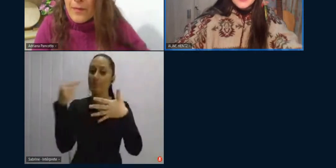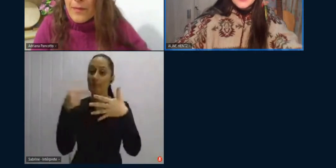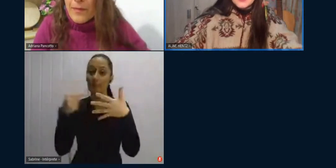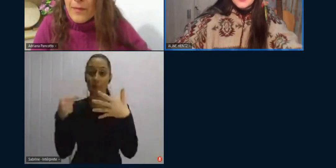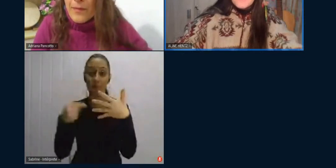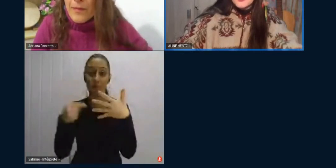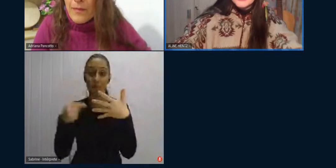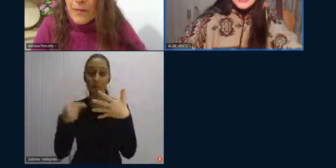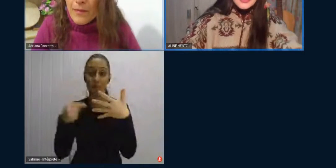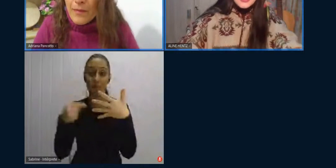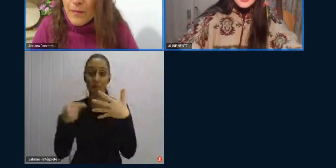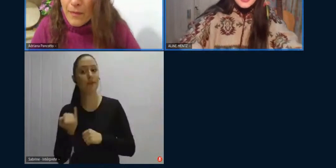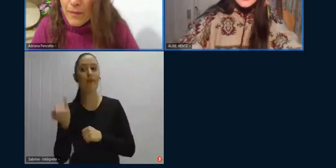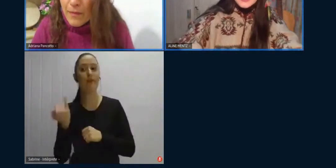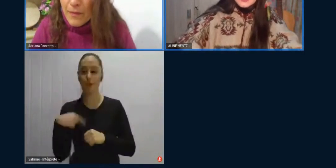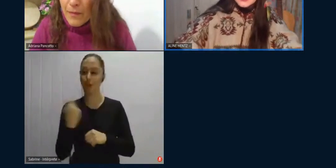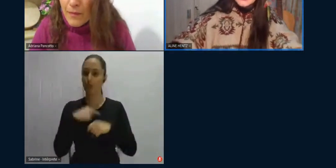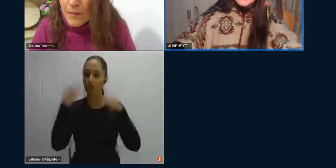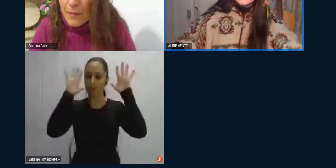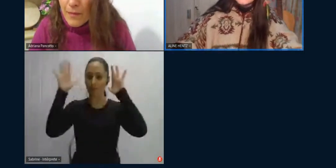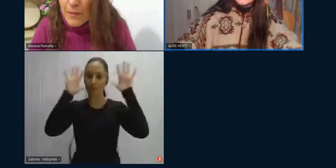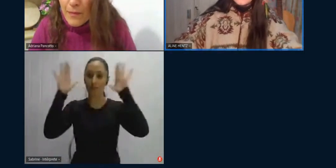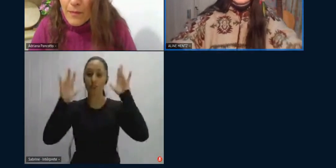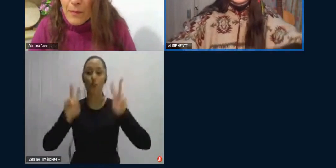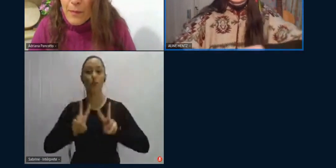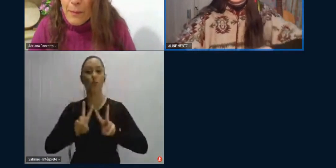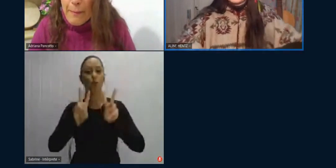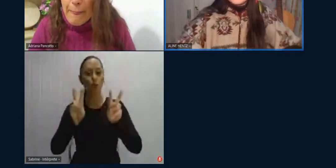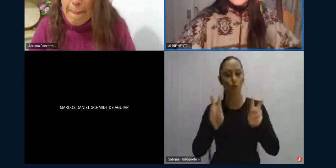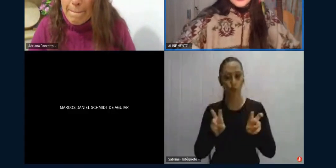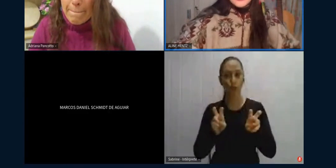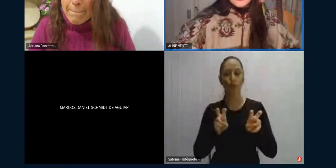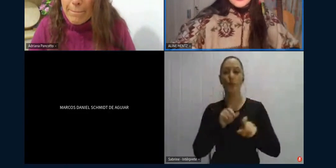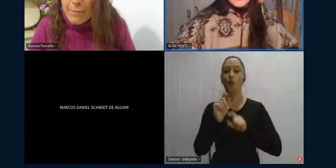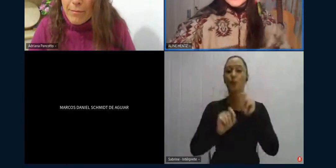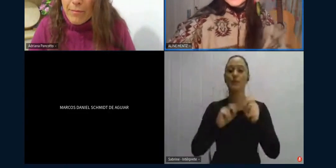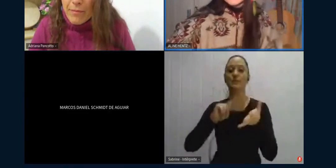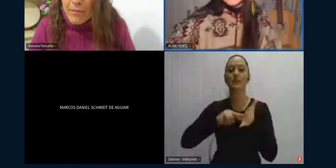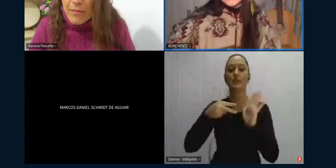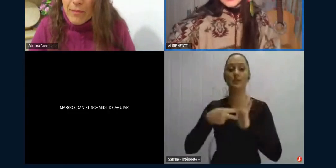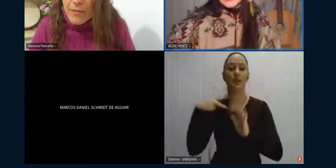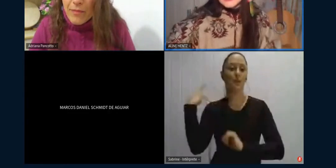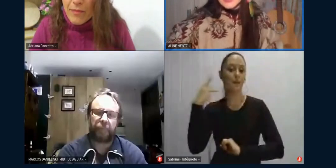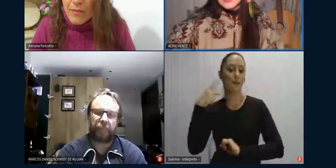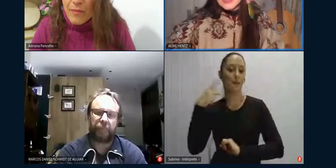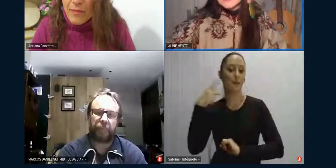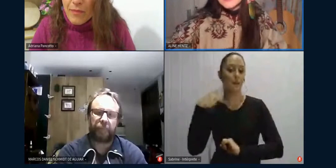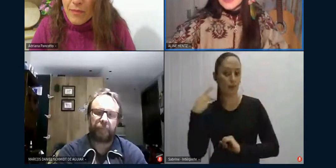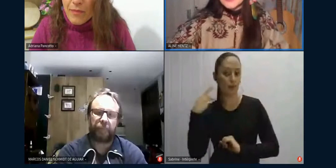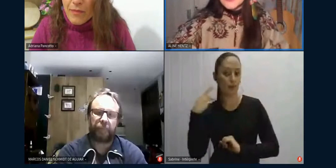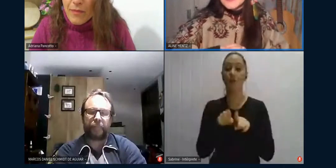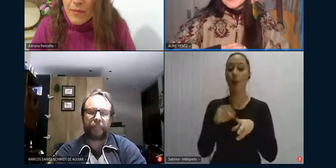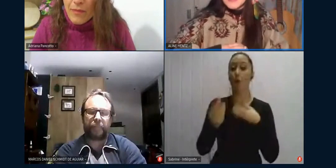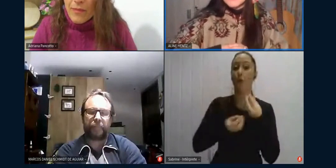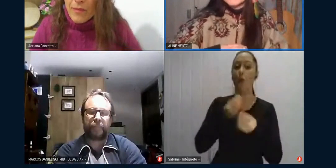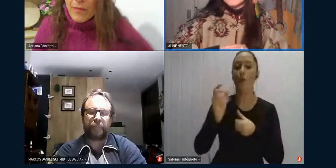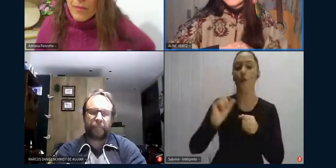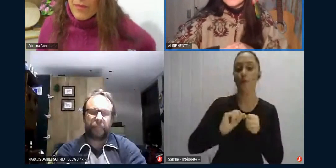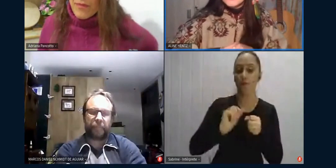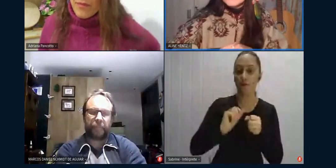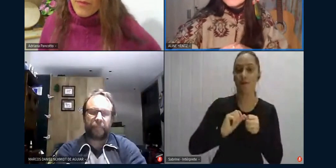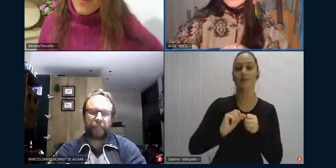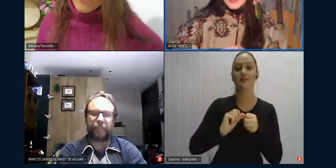gente refletir sobre uma política, né? Sobre o que é uma política e como fazer uma política. E também todo esse